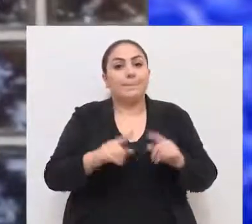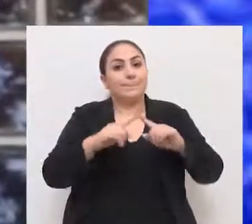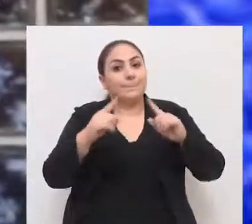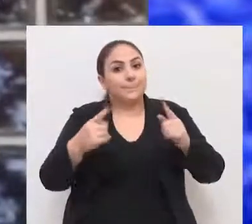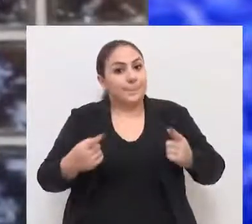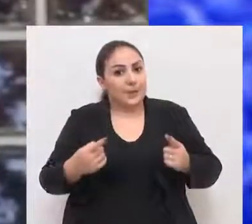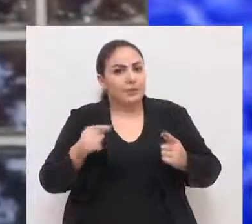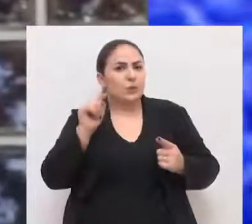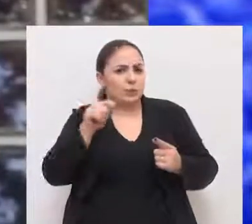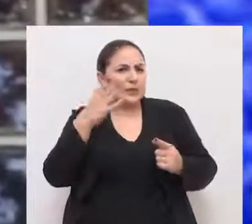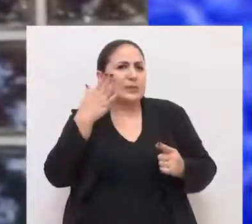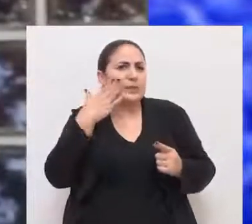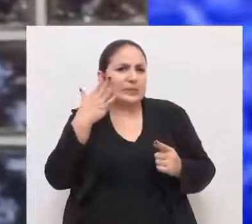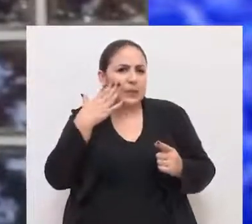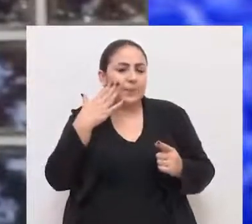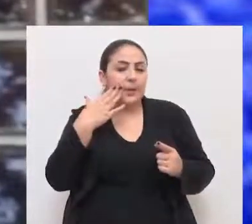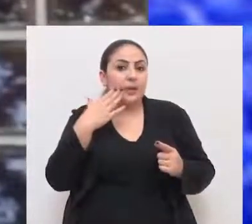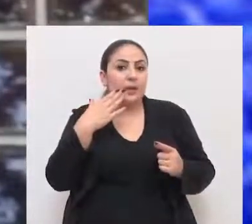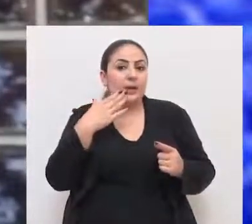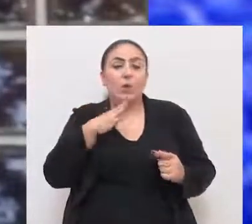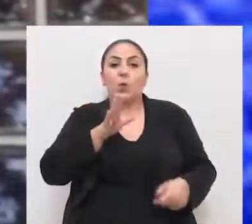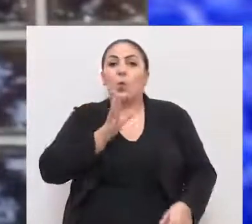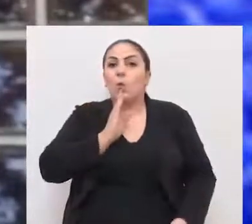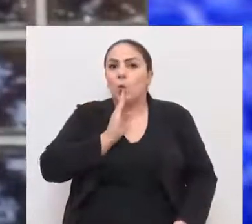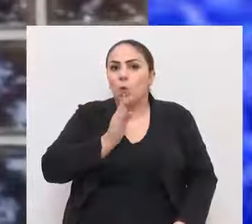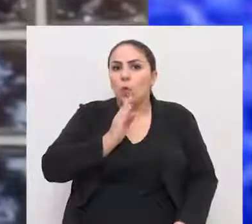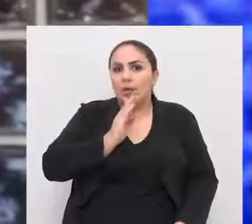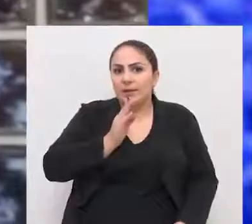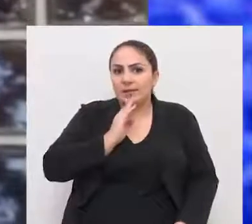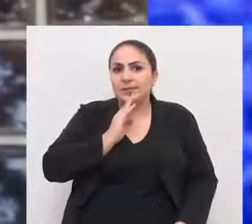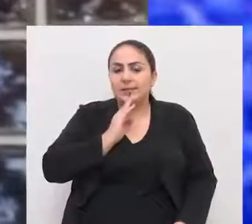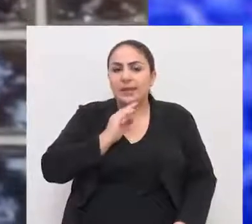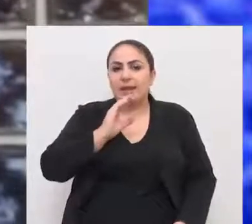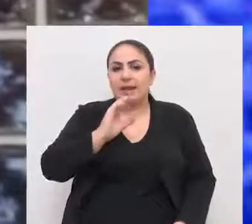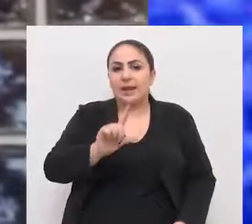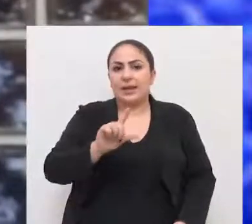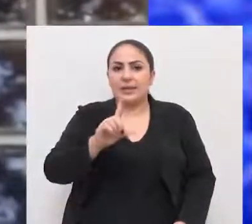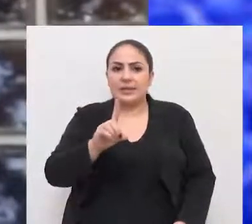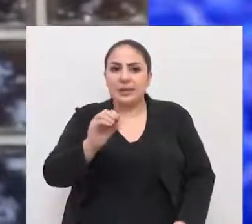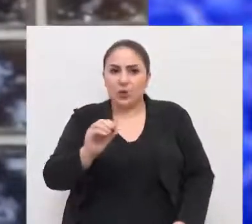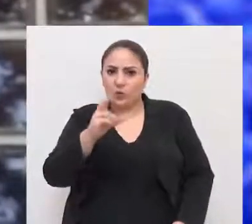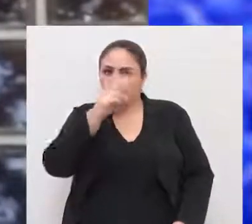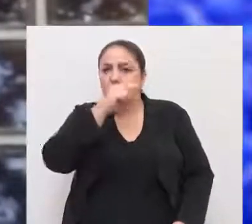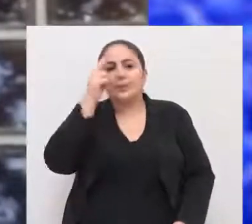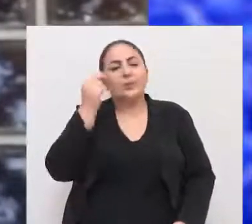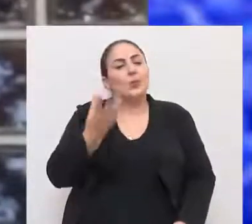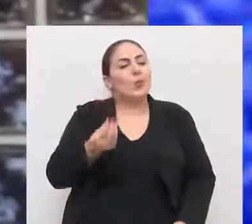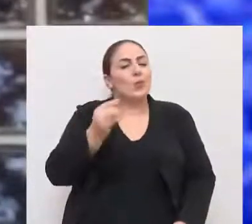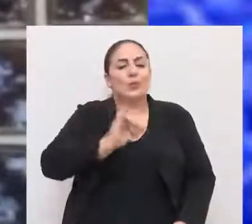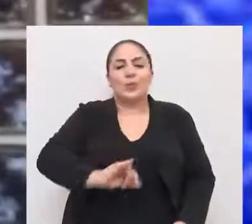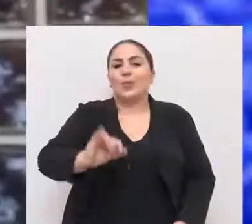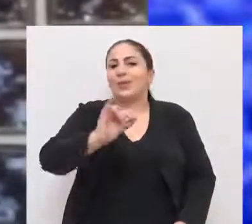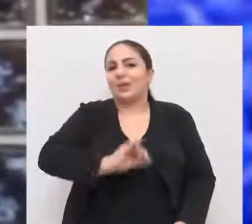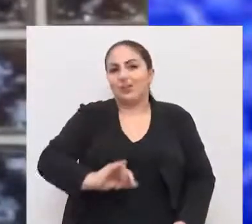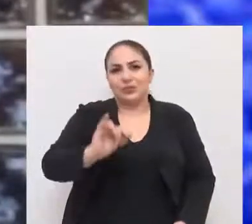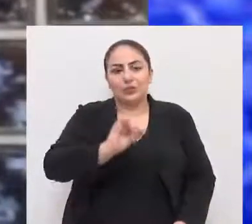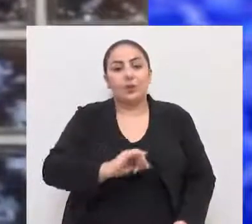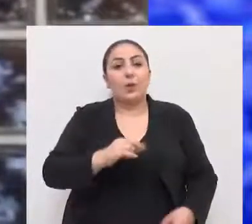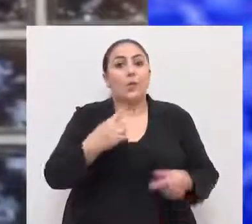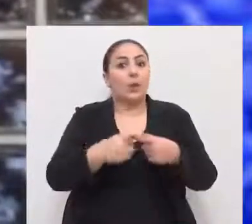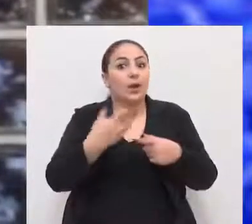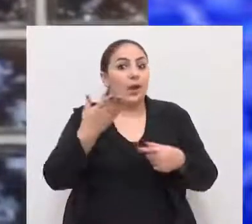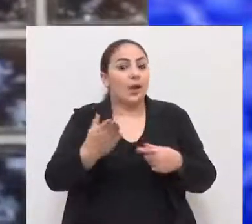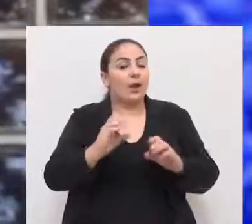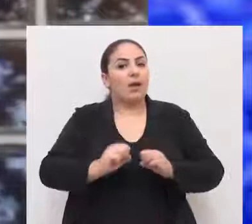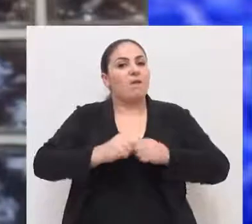Certamente, você sabe que conhecer a LDO do município é muito importante, pois